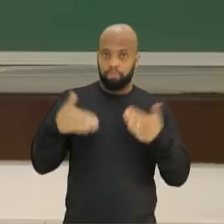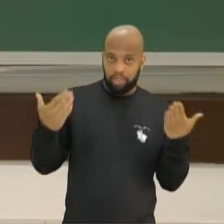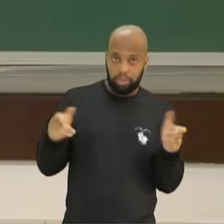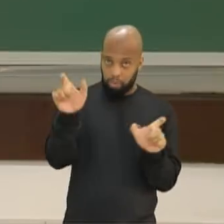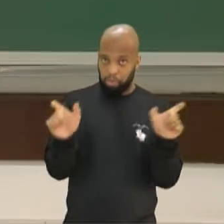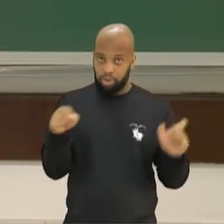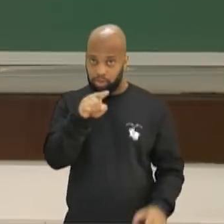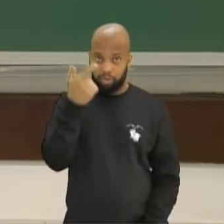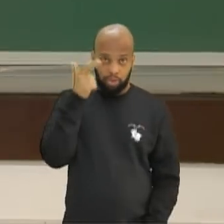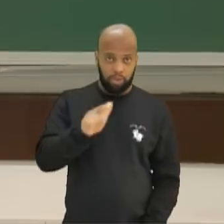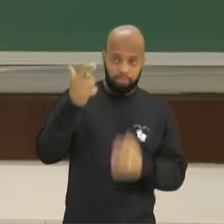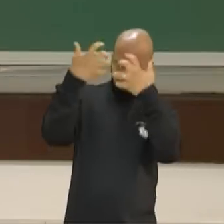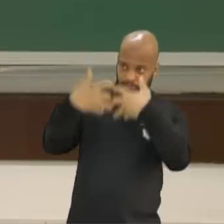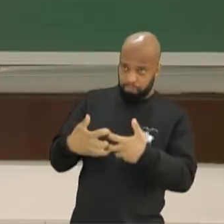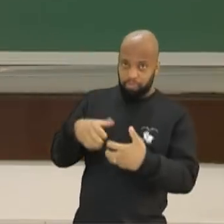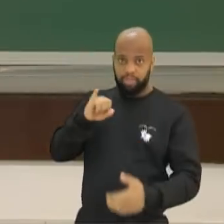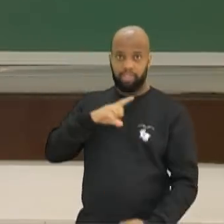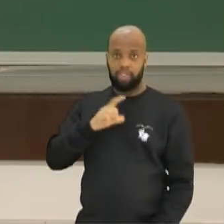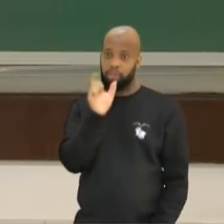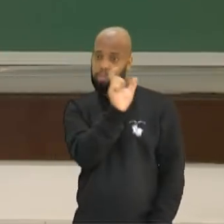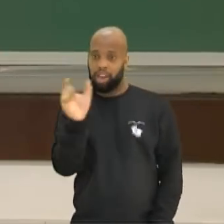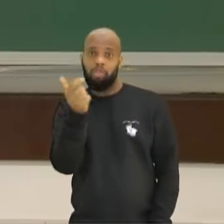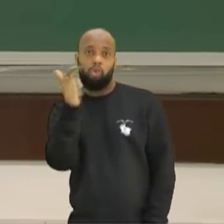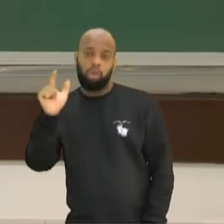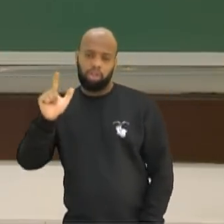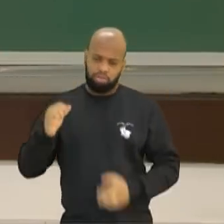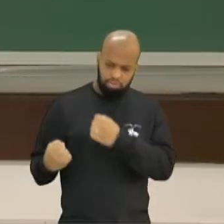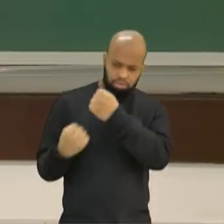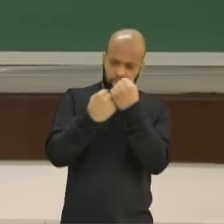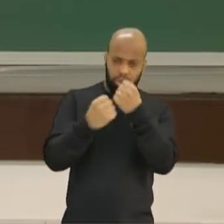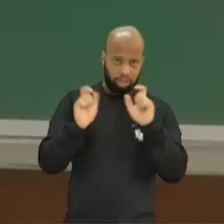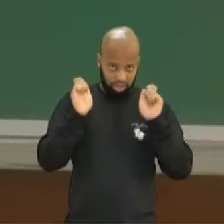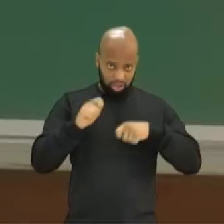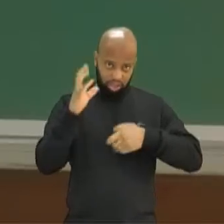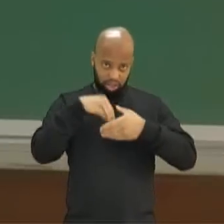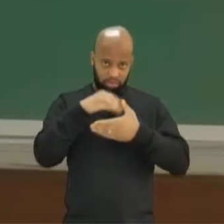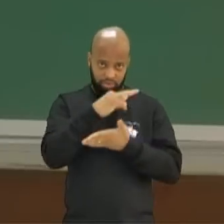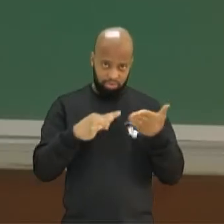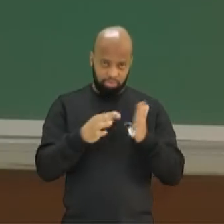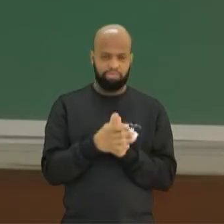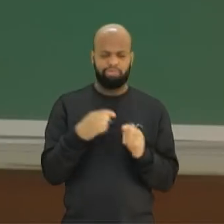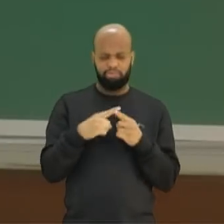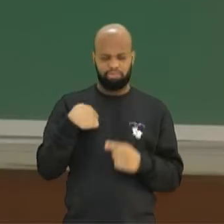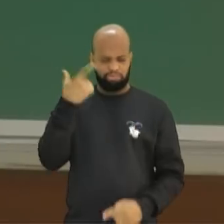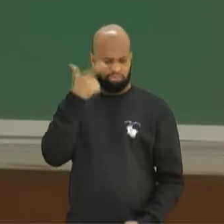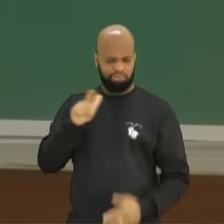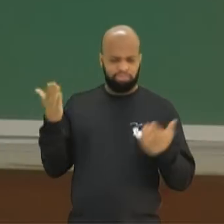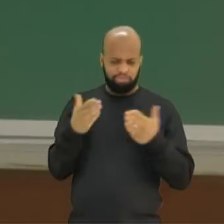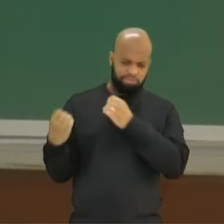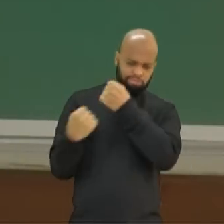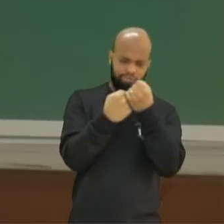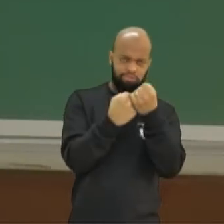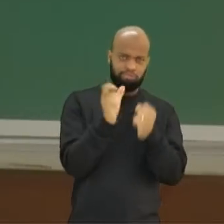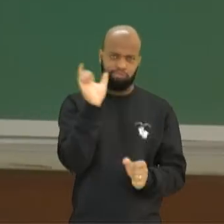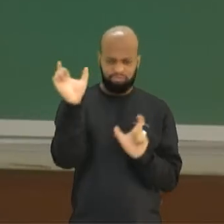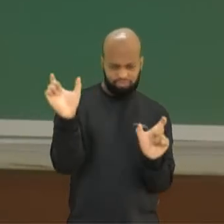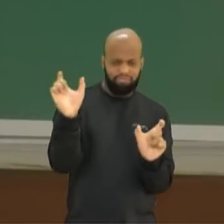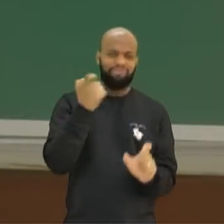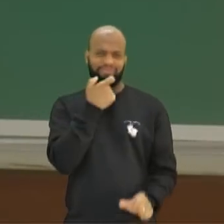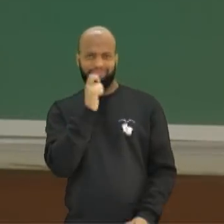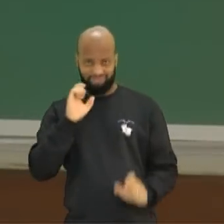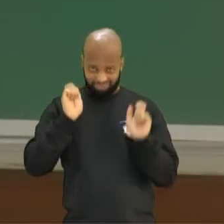Então, conseguiram pensar se outras palavras encaixariam ali no texto? Será que eu consigo substituir streaming? Será que eu